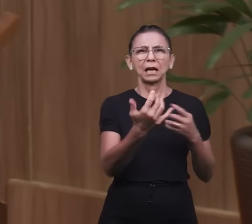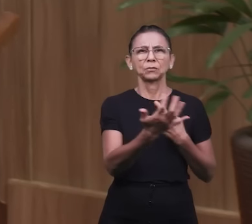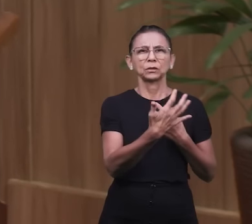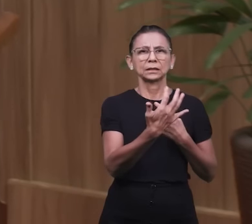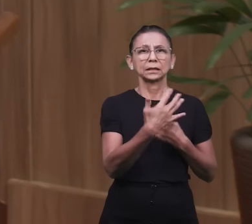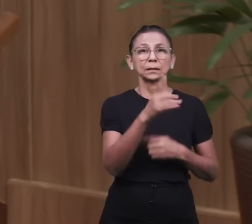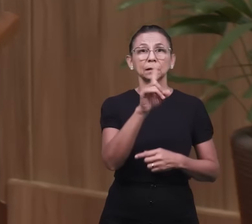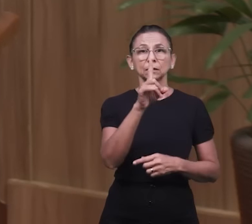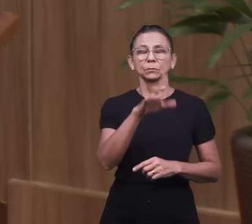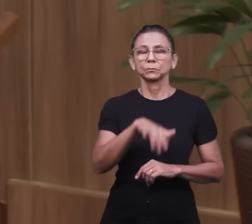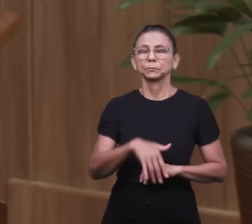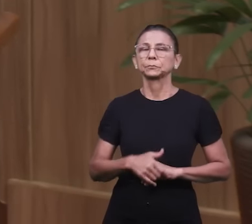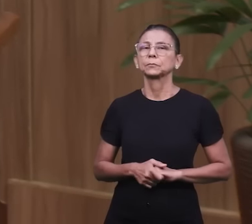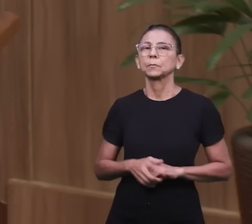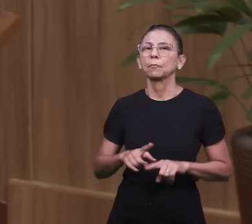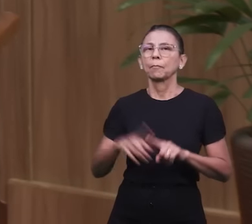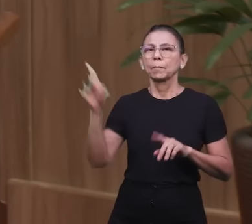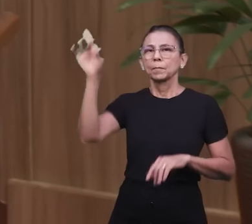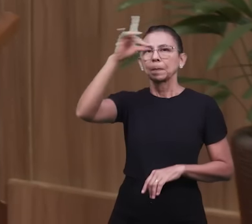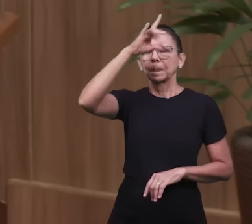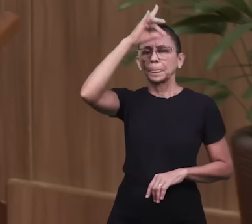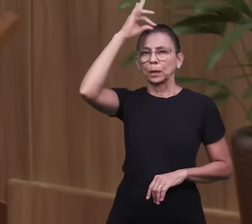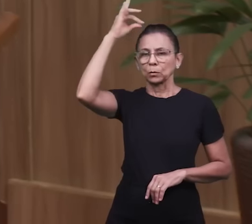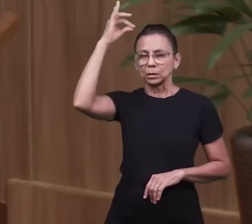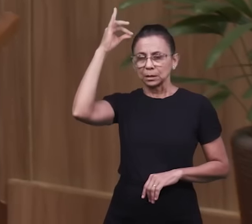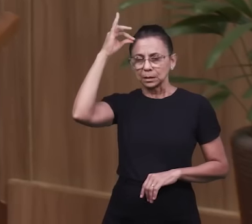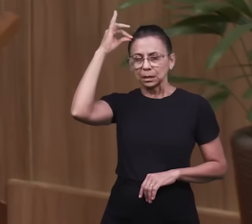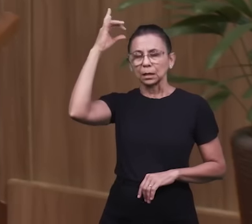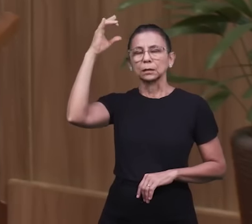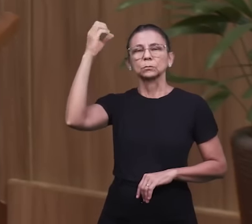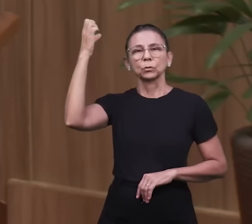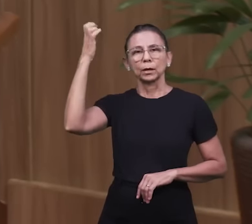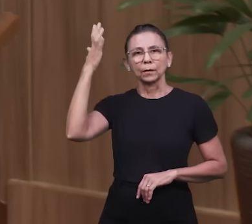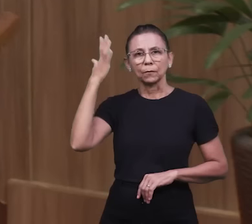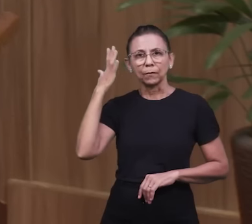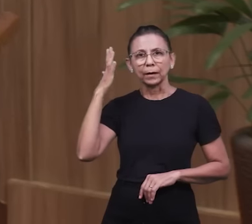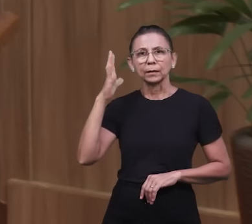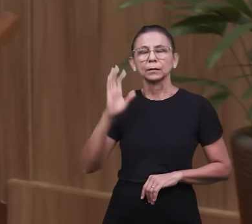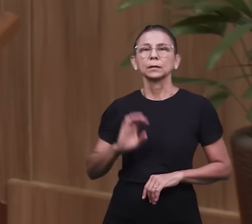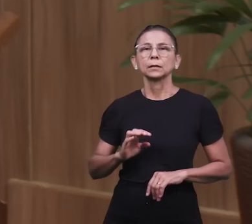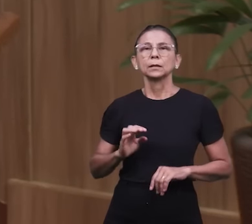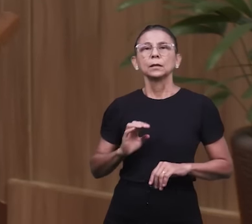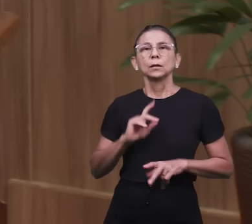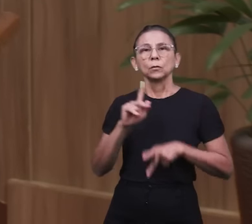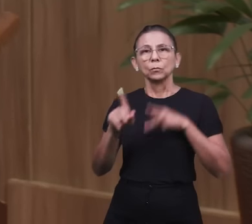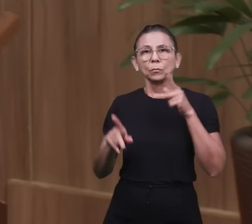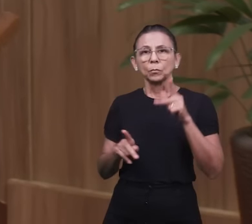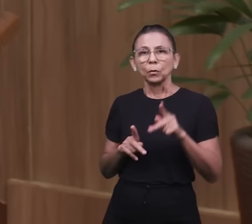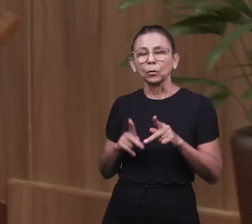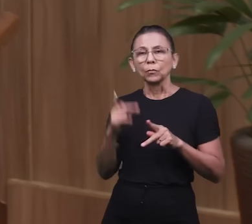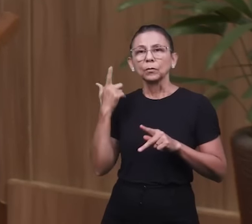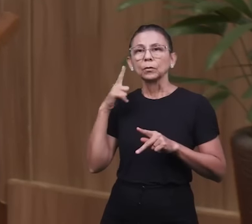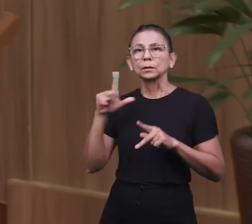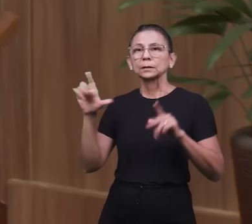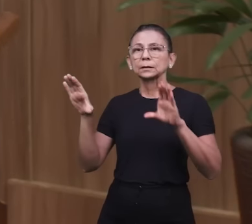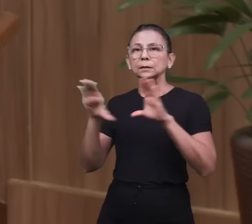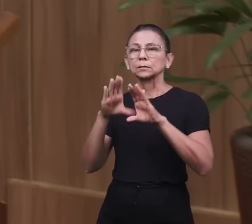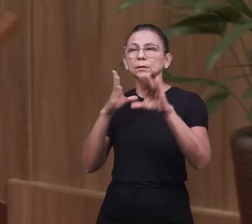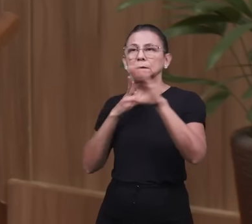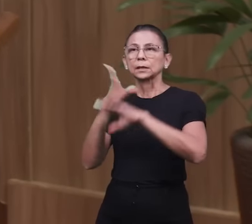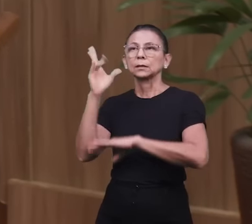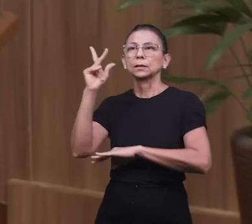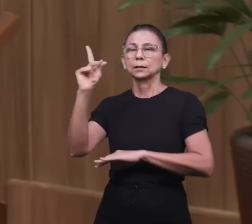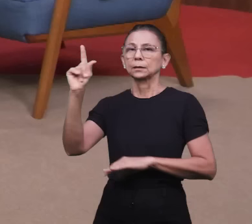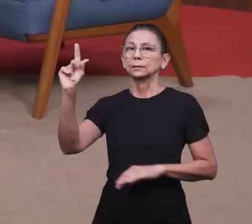o que vivemos é a direção estabelecida pelo Espírito Santo na condução de um povo para a eternidade